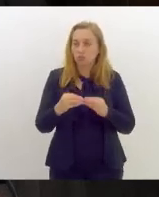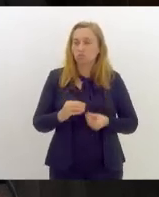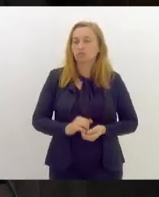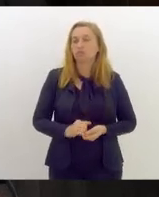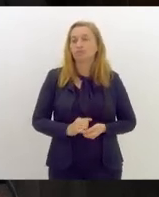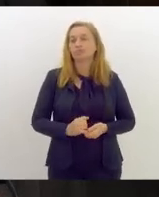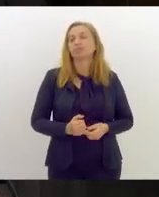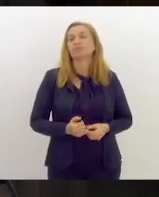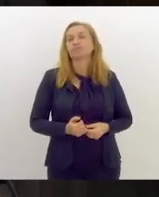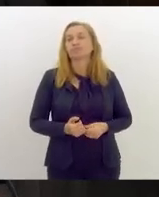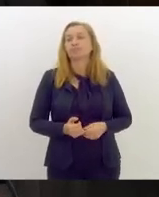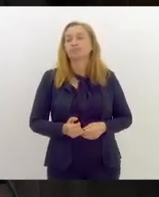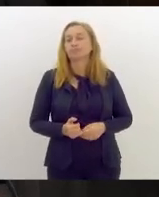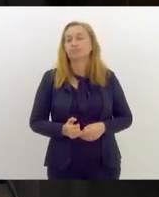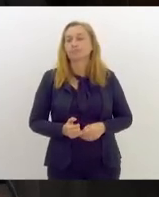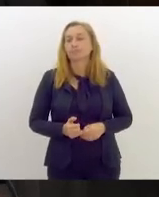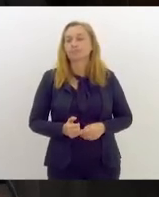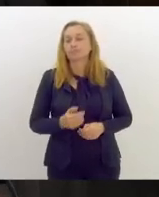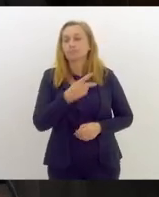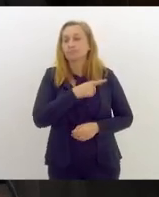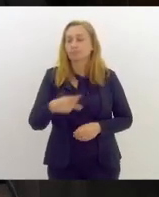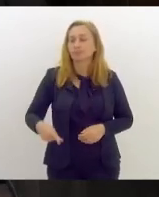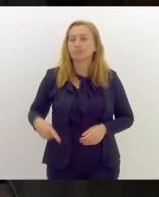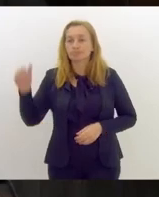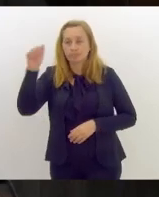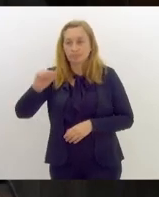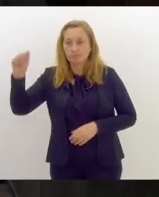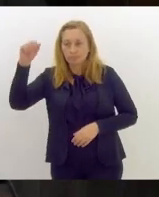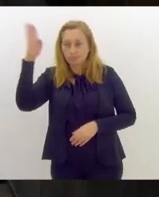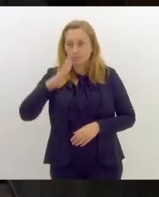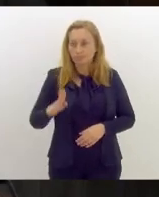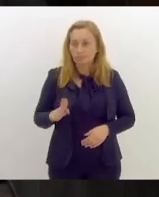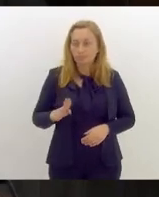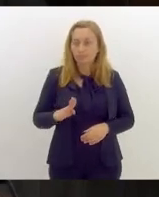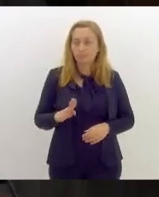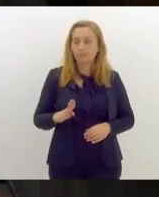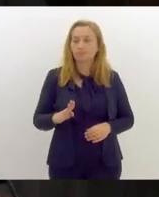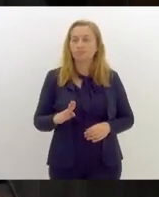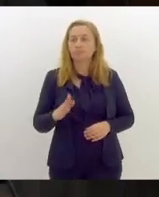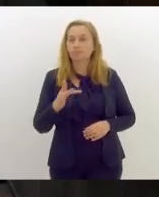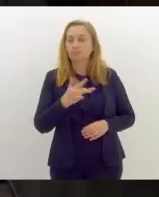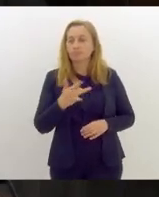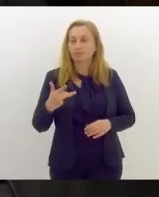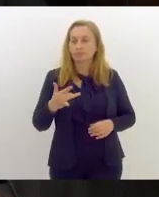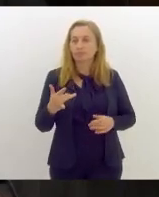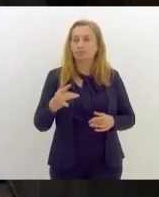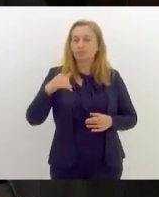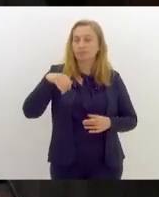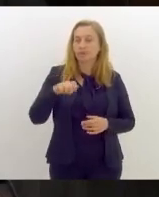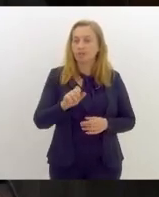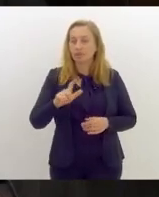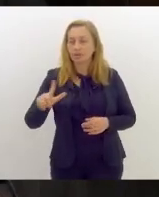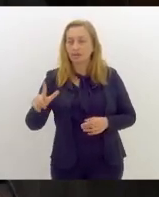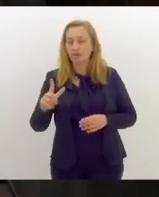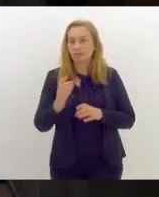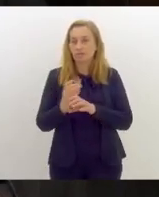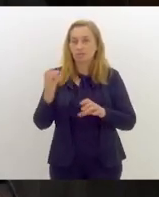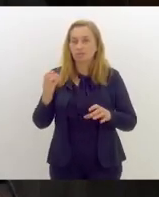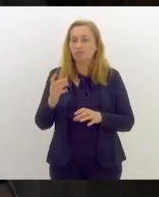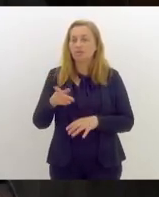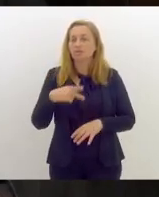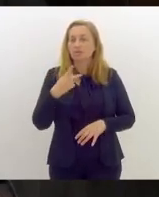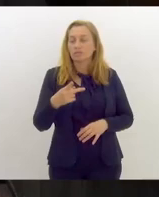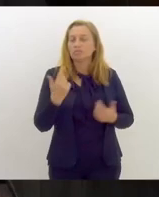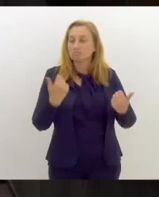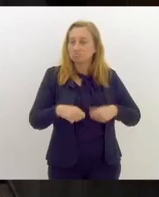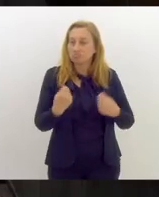Sérgio Ricardo o Presidente da Associação Brasileira de engenharia sanitária Ambiental do Rio de Janeiro Miguel Fernandes engenheiro ressalta